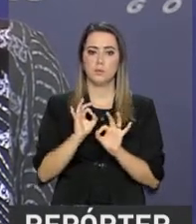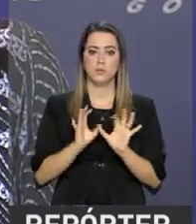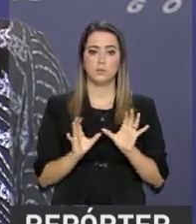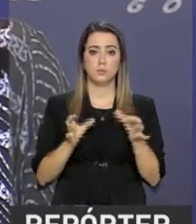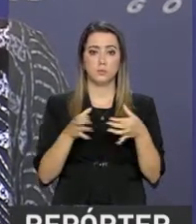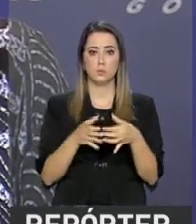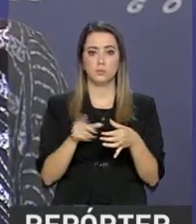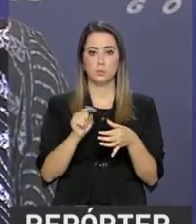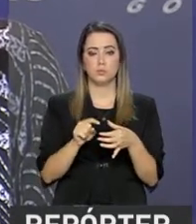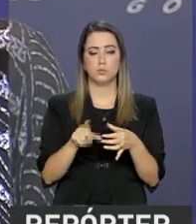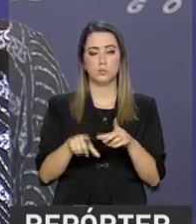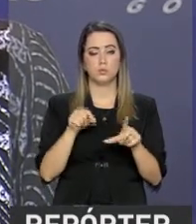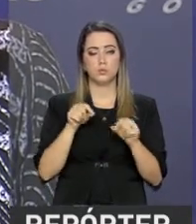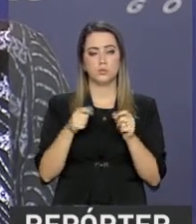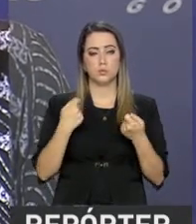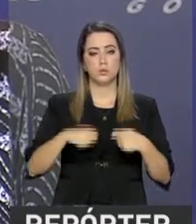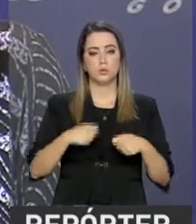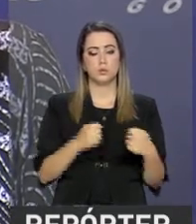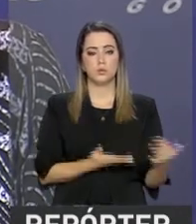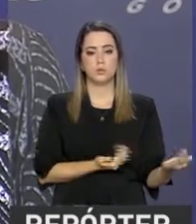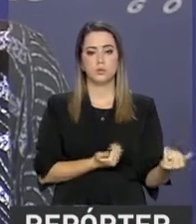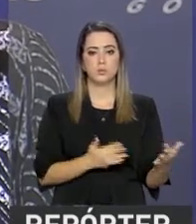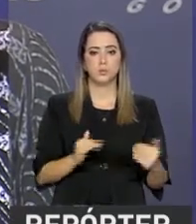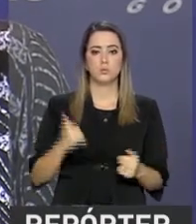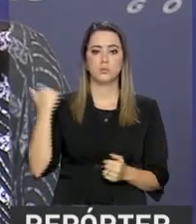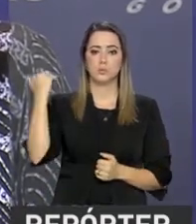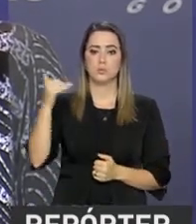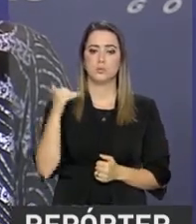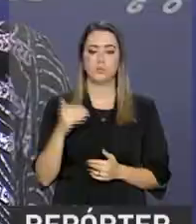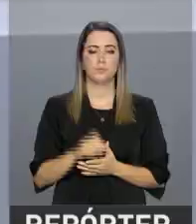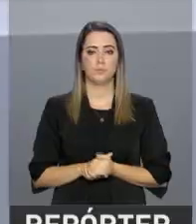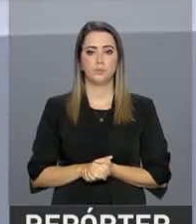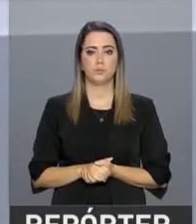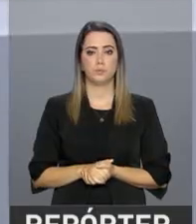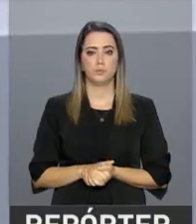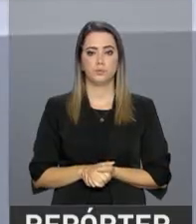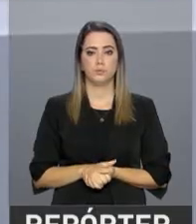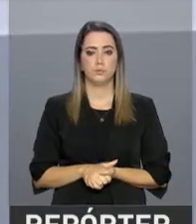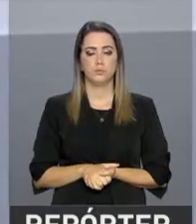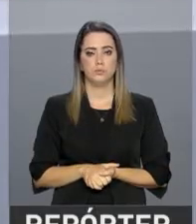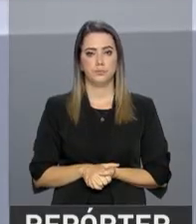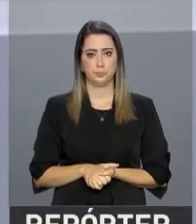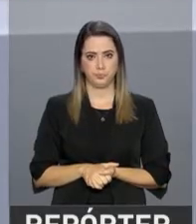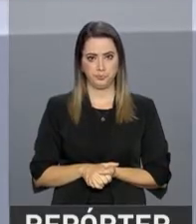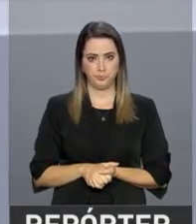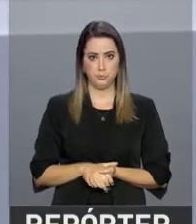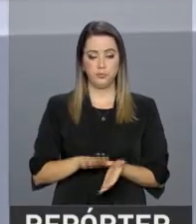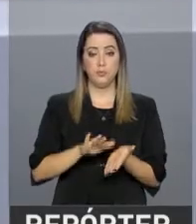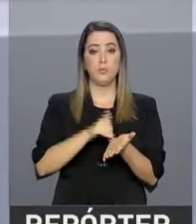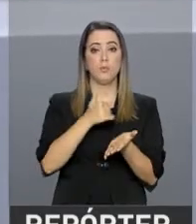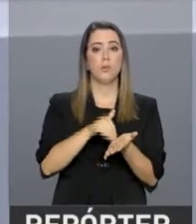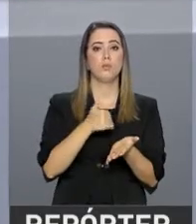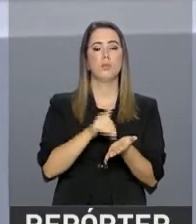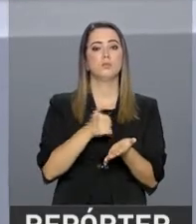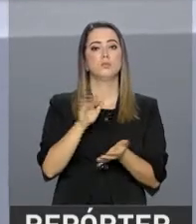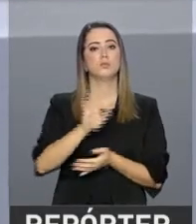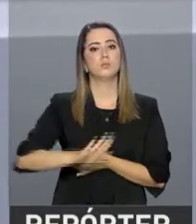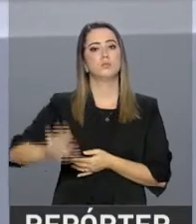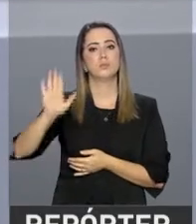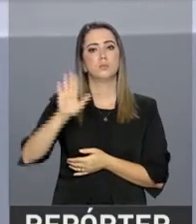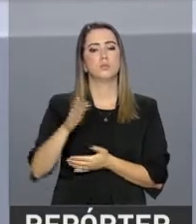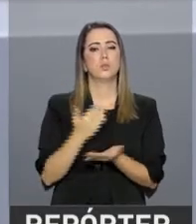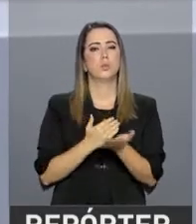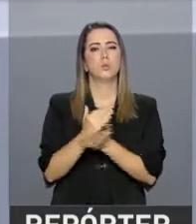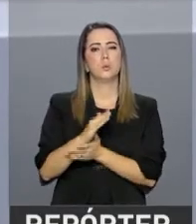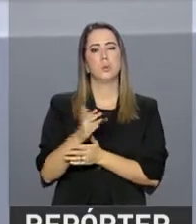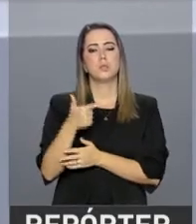às necessidades dos jovens e adultos nessa situação as inscrições para o enem seja nacional devem ser